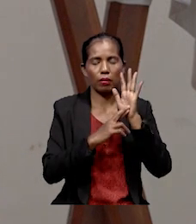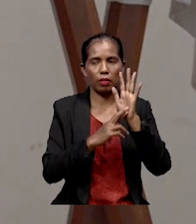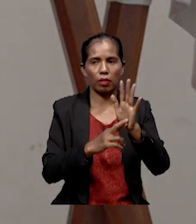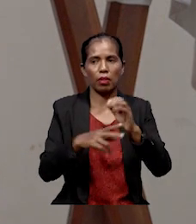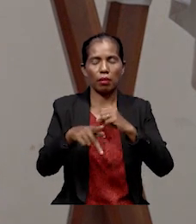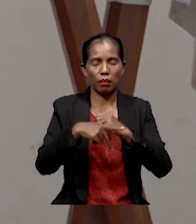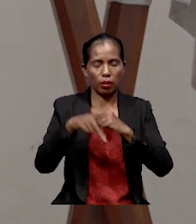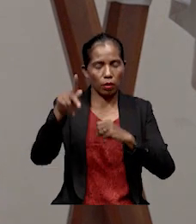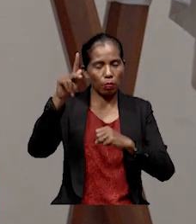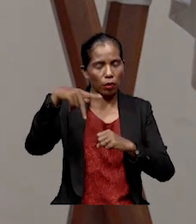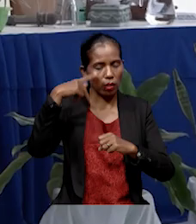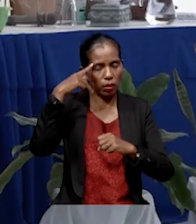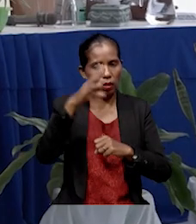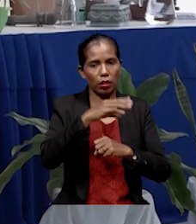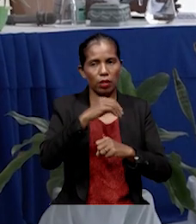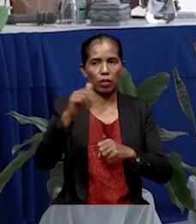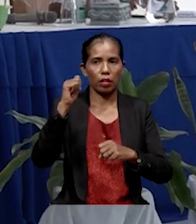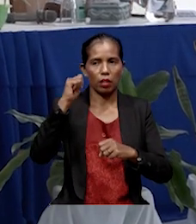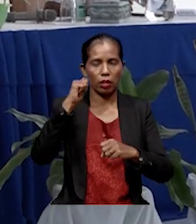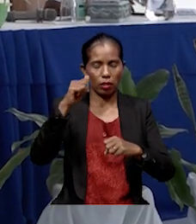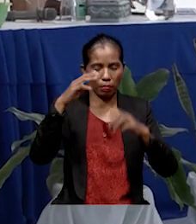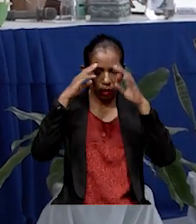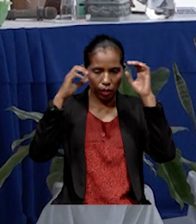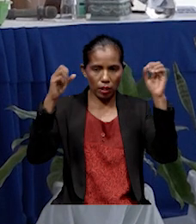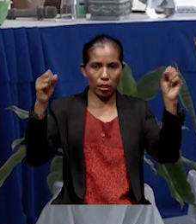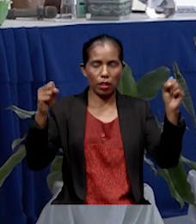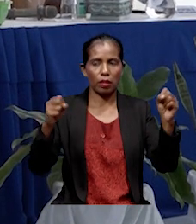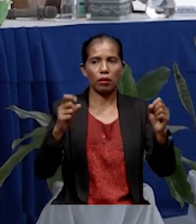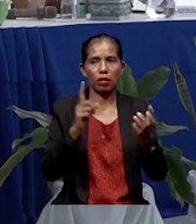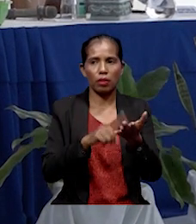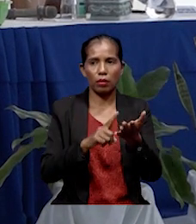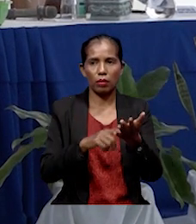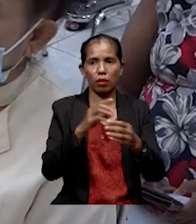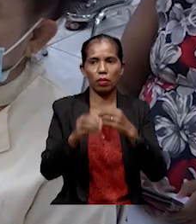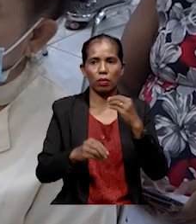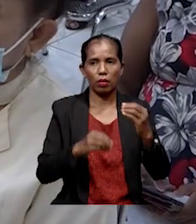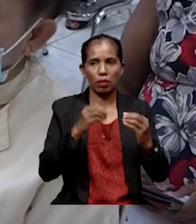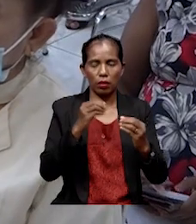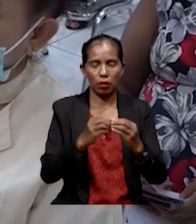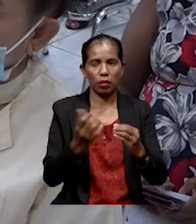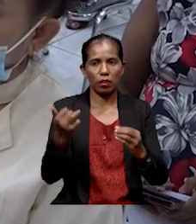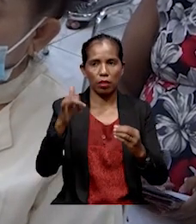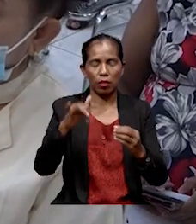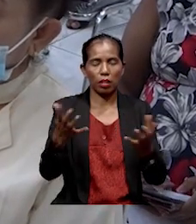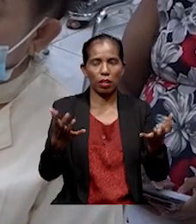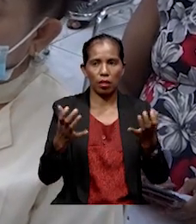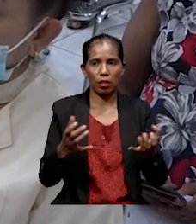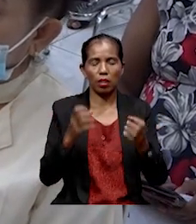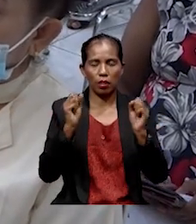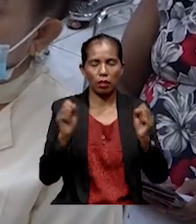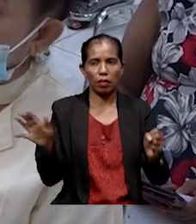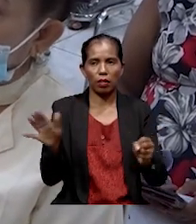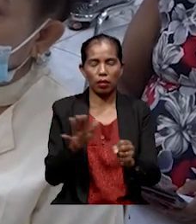partido político no candidato presidente República Sira hode discute com o comitmento candidato Siranian ba